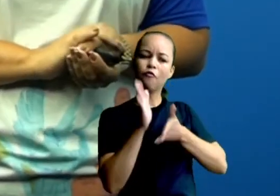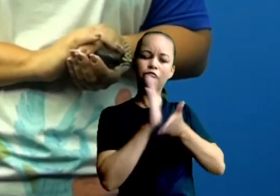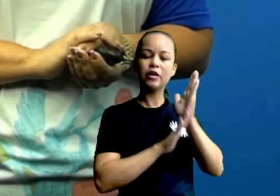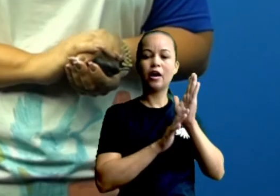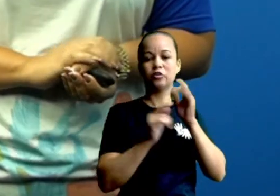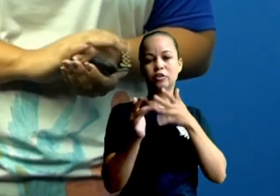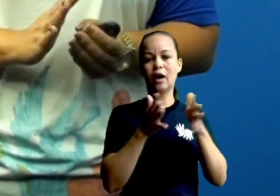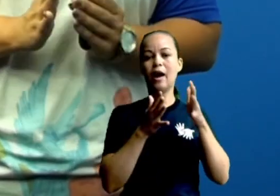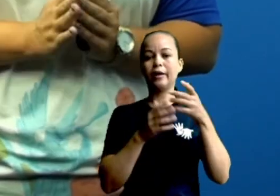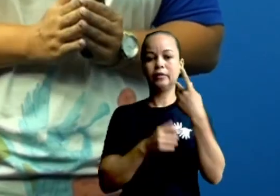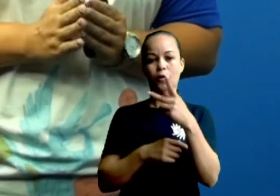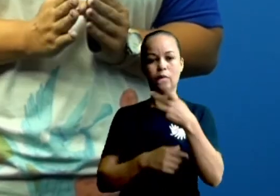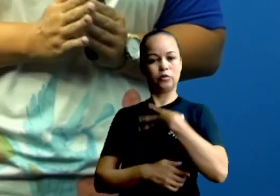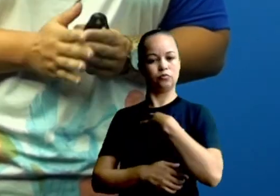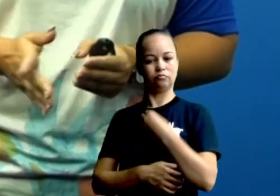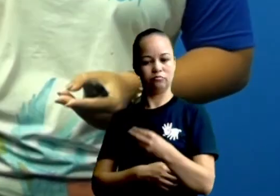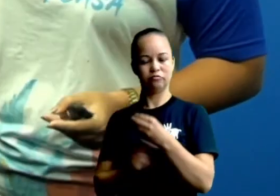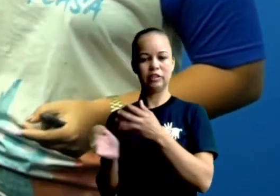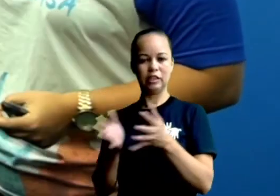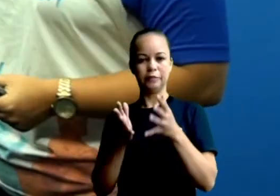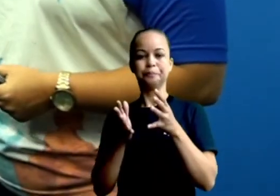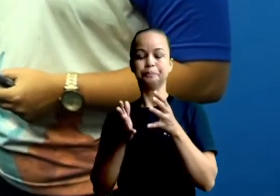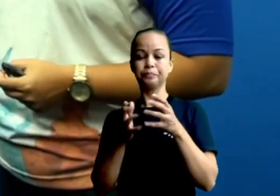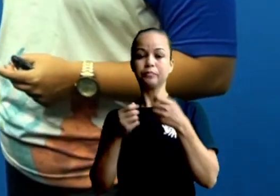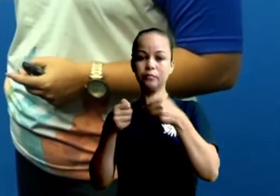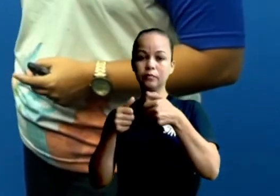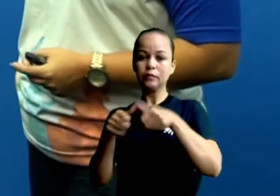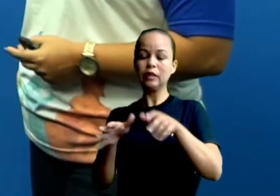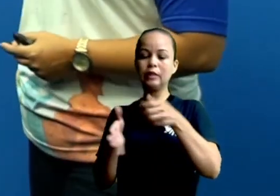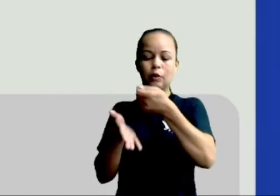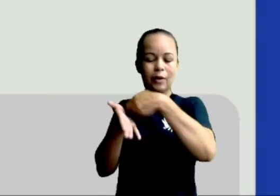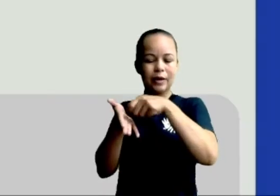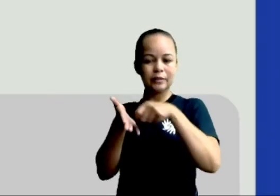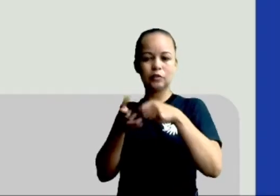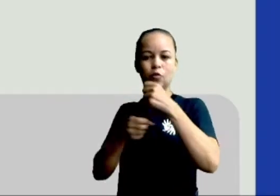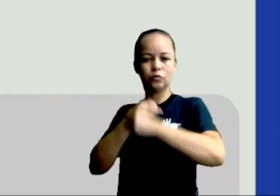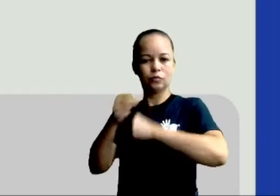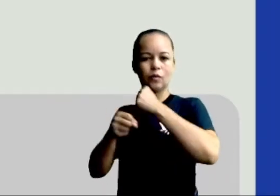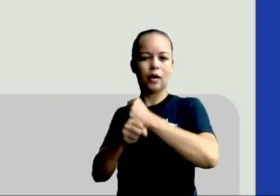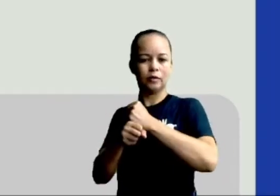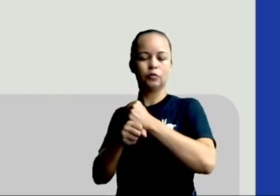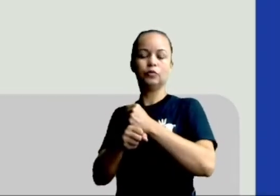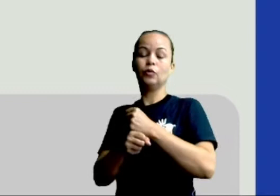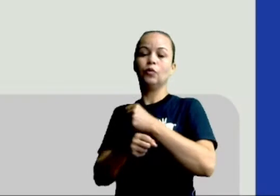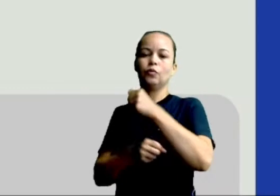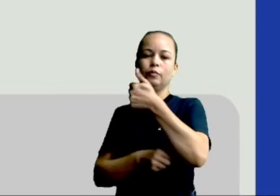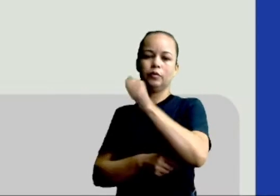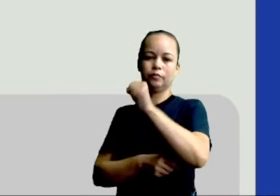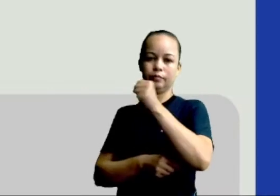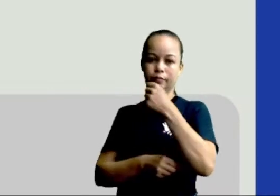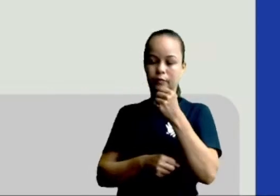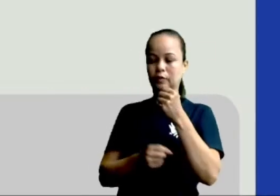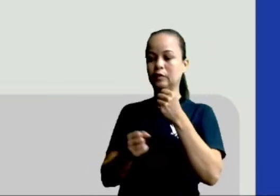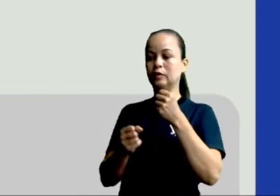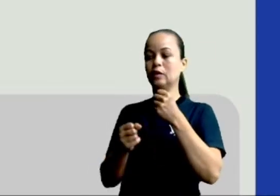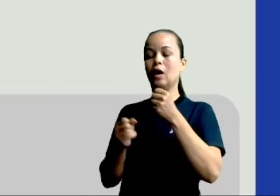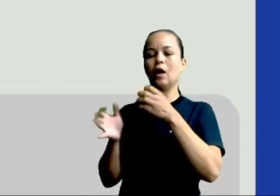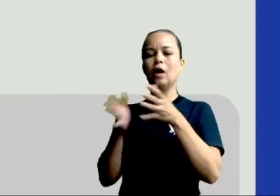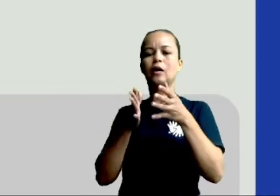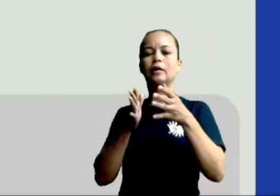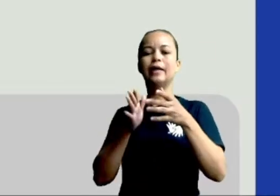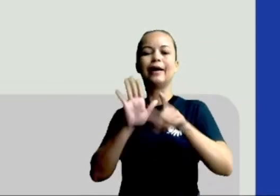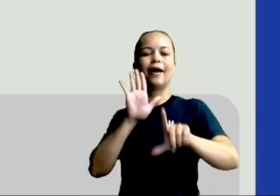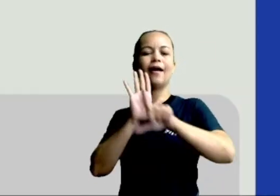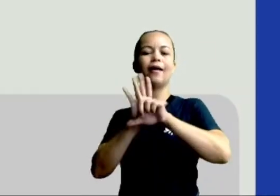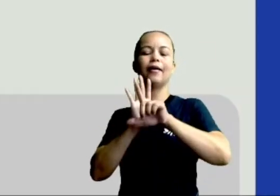primogênita. Então, o que acontece? Ela assinou no dia 13 de maio de 1888 a Lei Áurea, que era a lei que